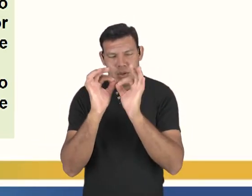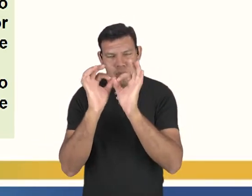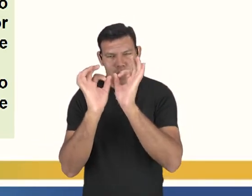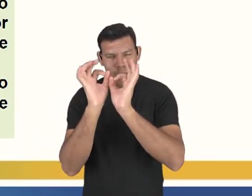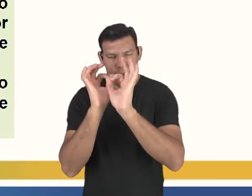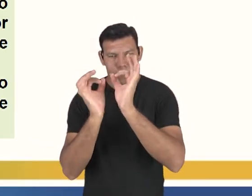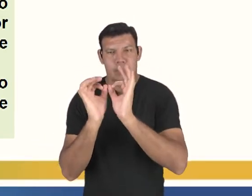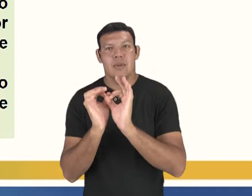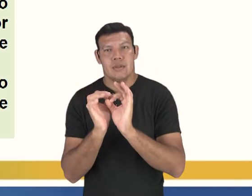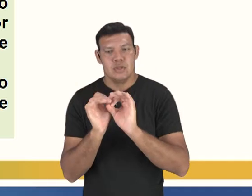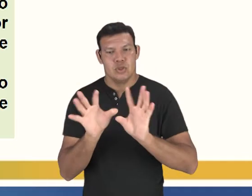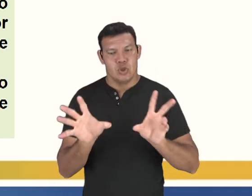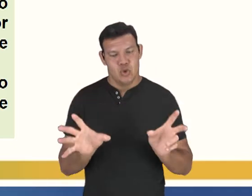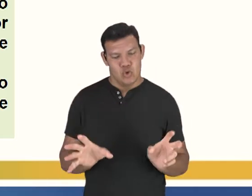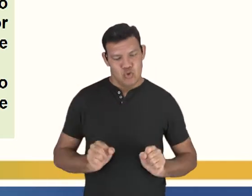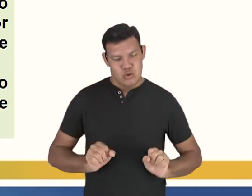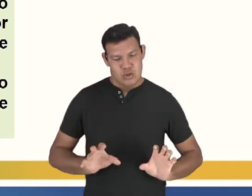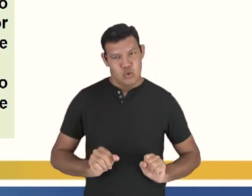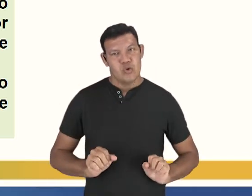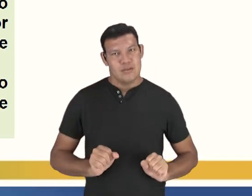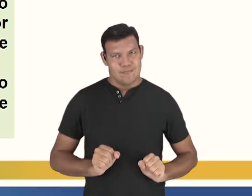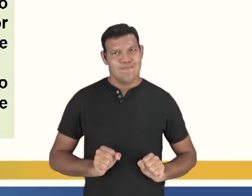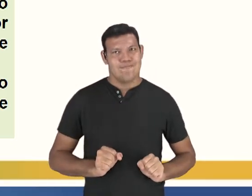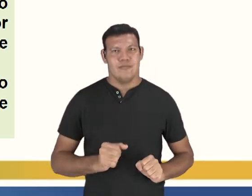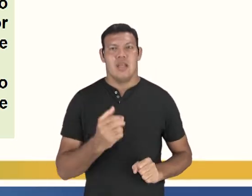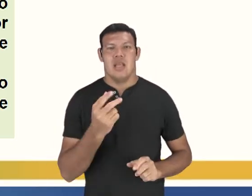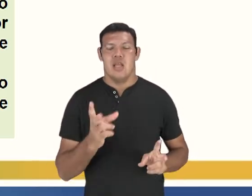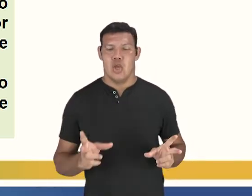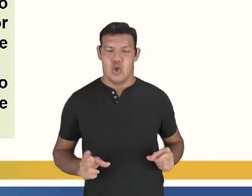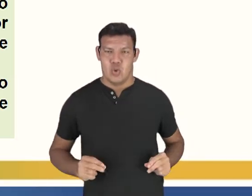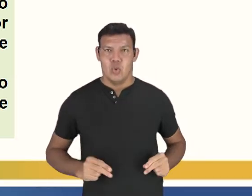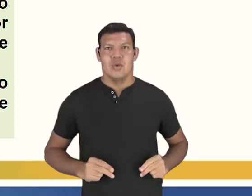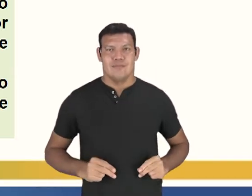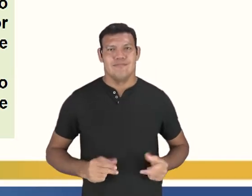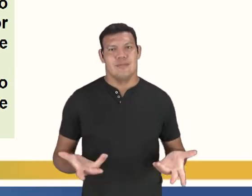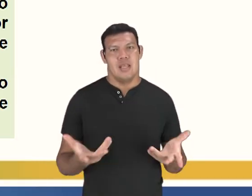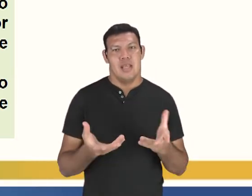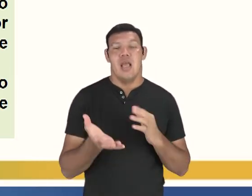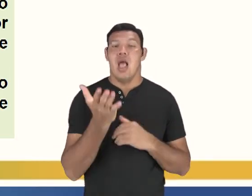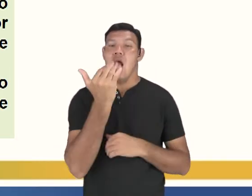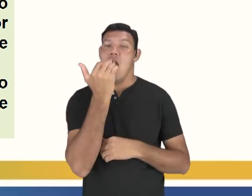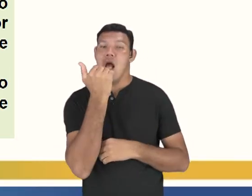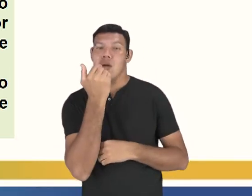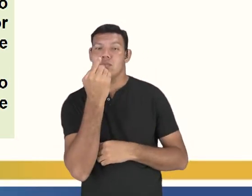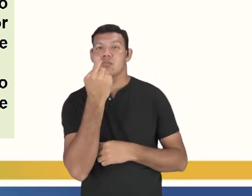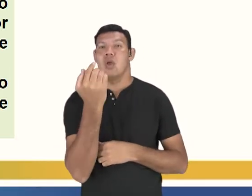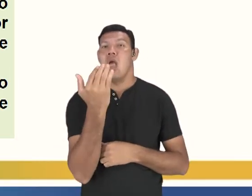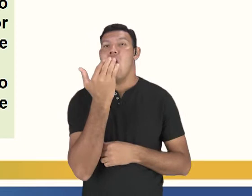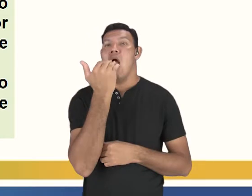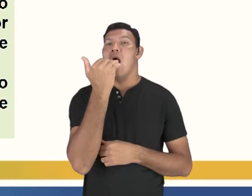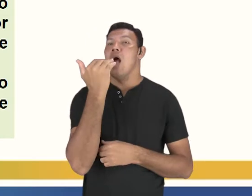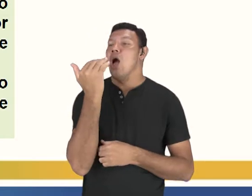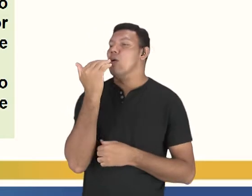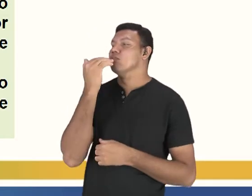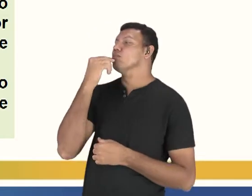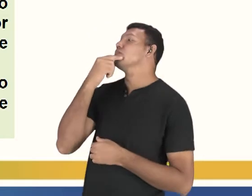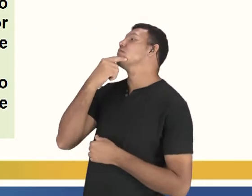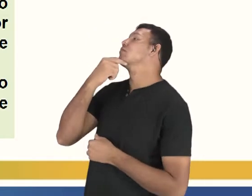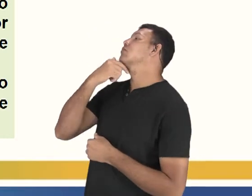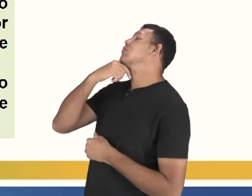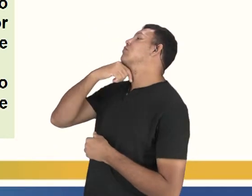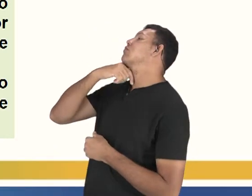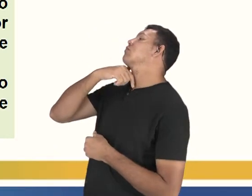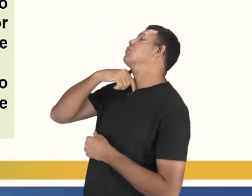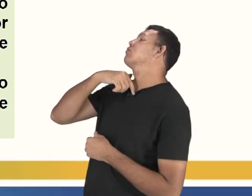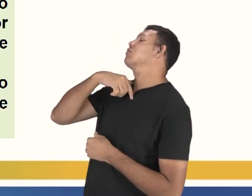faz o aproveitamento dos nutrientes, tá? Então, os nutrientes vêm do alimento, né? O alimento ele entra no nosso corpo através do sistema digestivo,